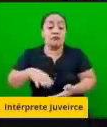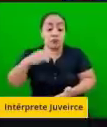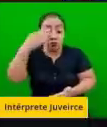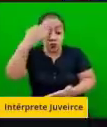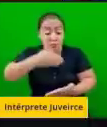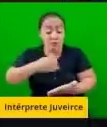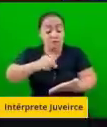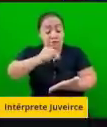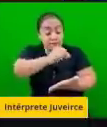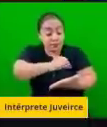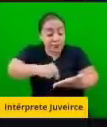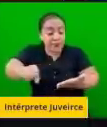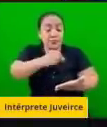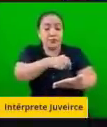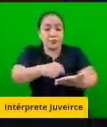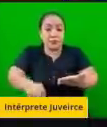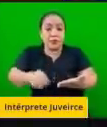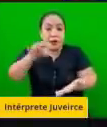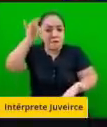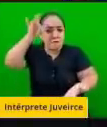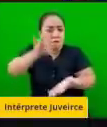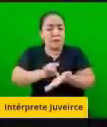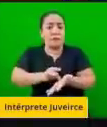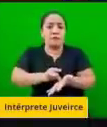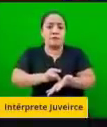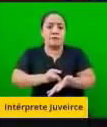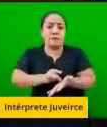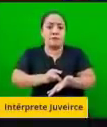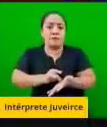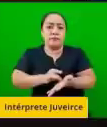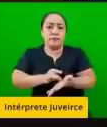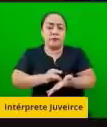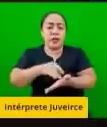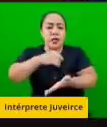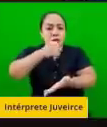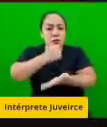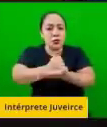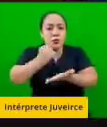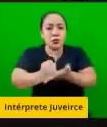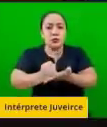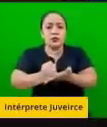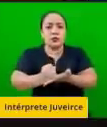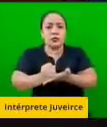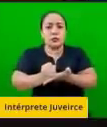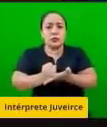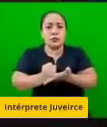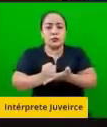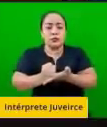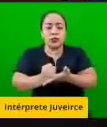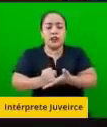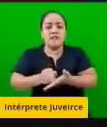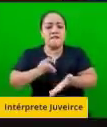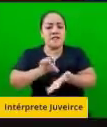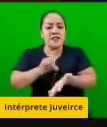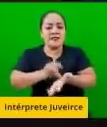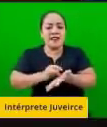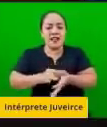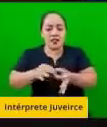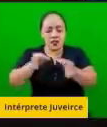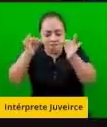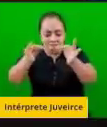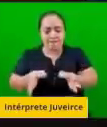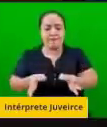oficial, a esse tipo de documentação se atribuía o status de verdade contestável. Então, sendo assim,